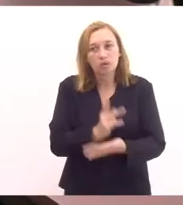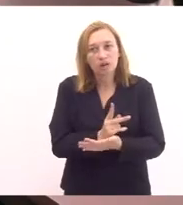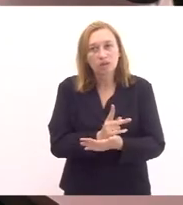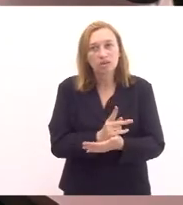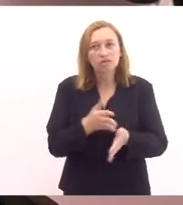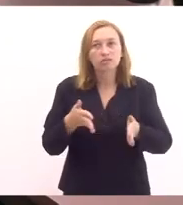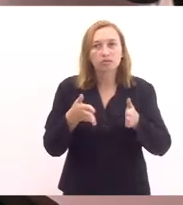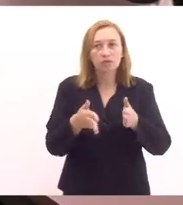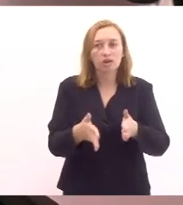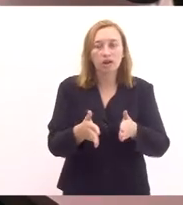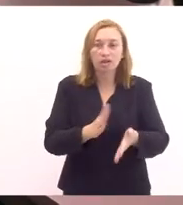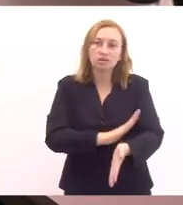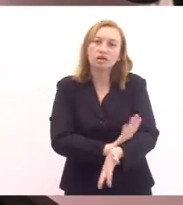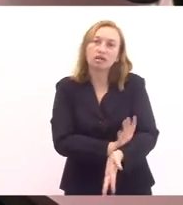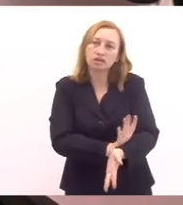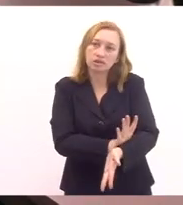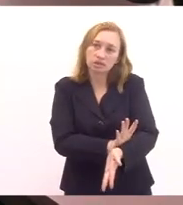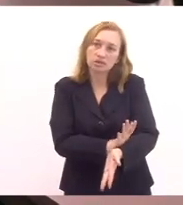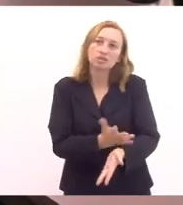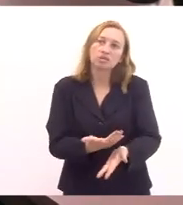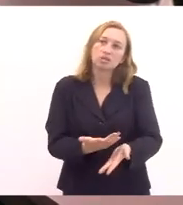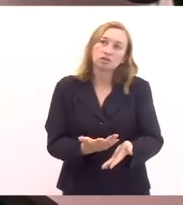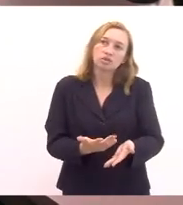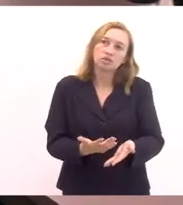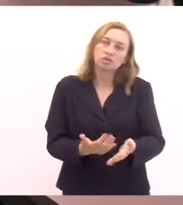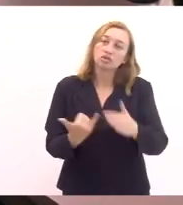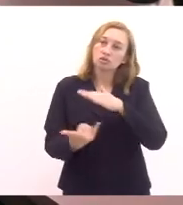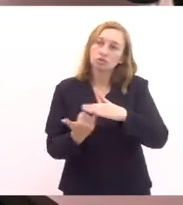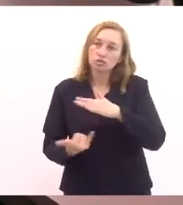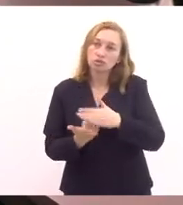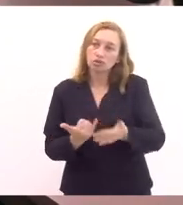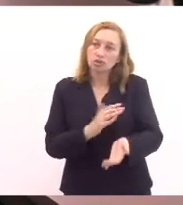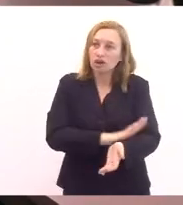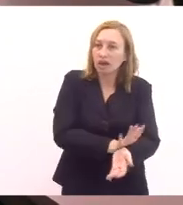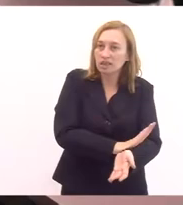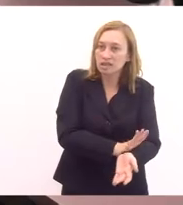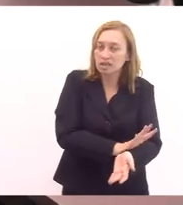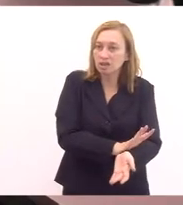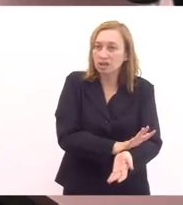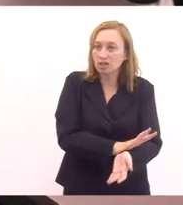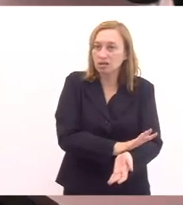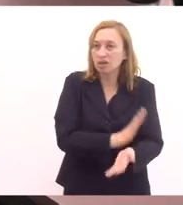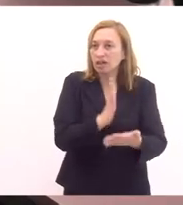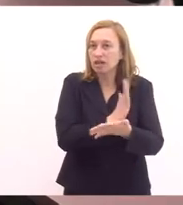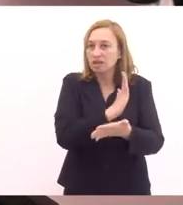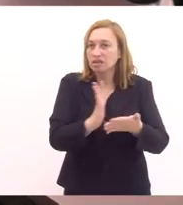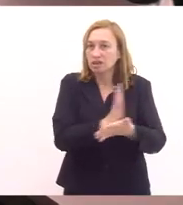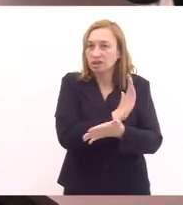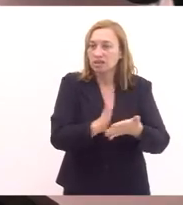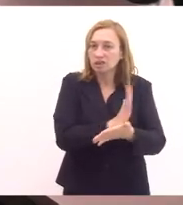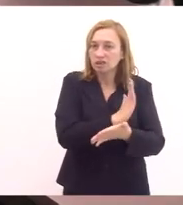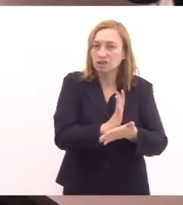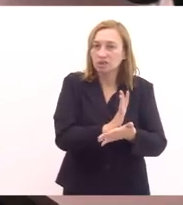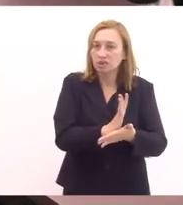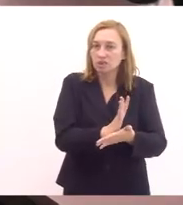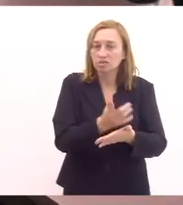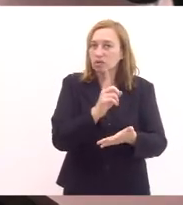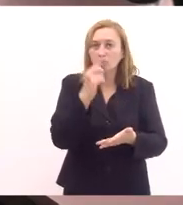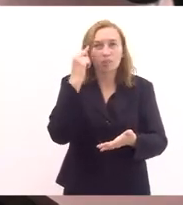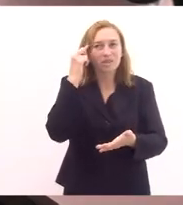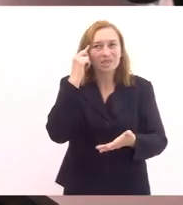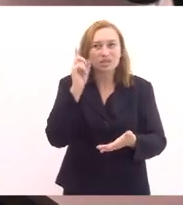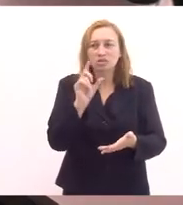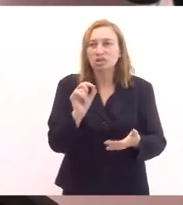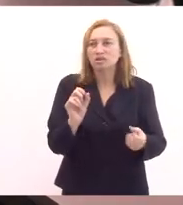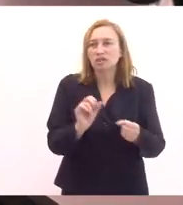que são direcionadas pelo racismo pelo racismo institucional pelo racismo que tá Às vezes assim inerente aquela a gente não tá pensando